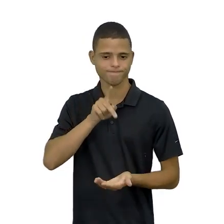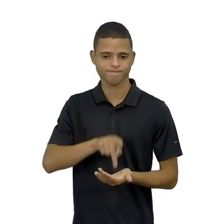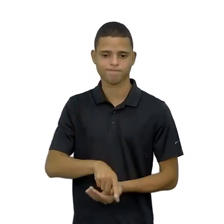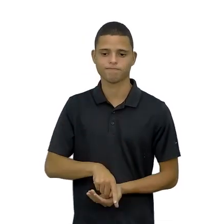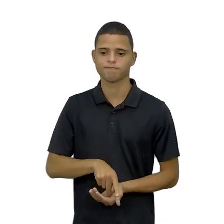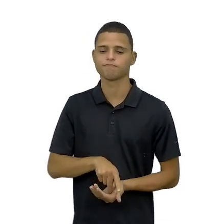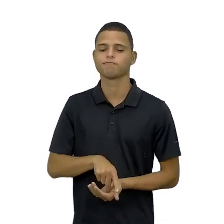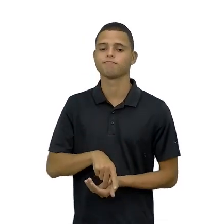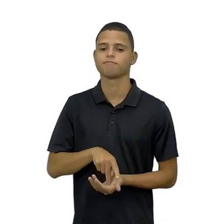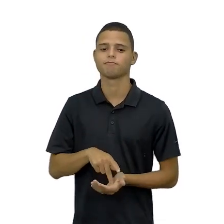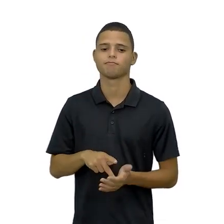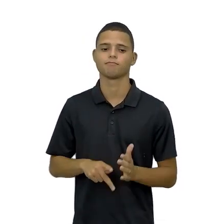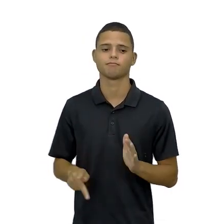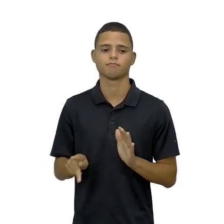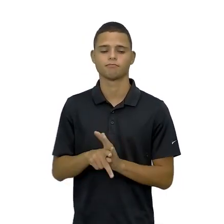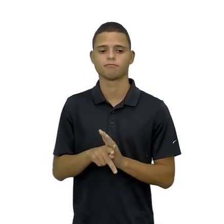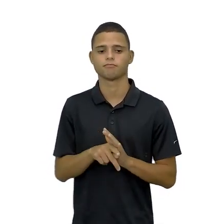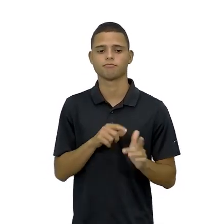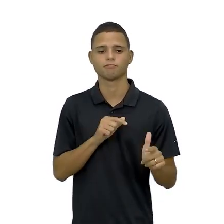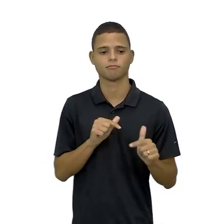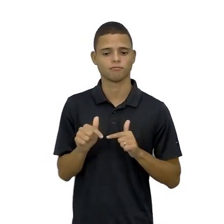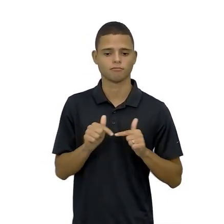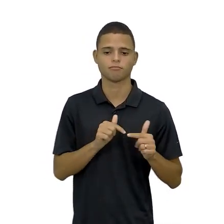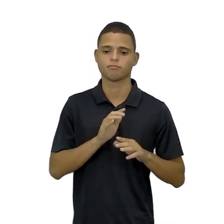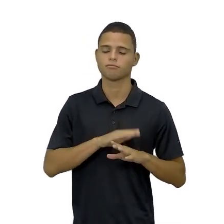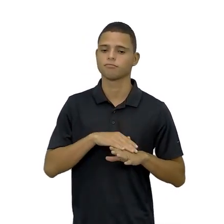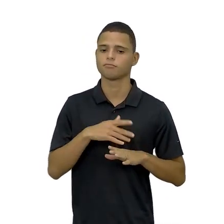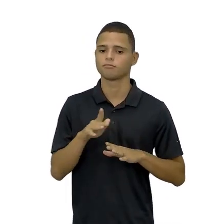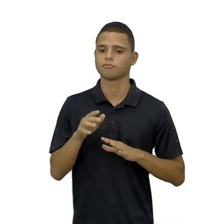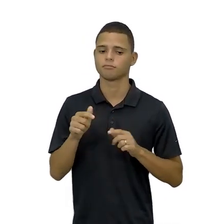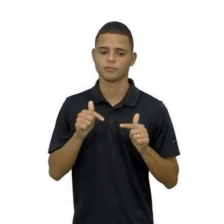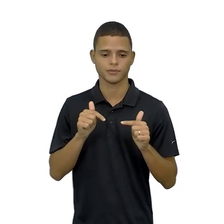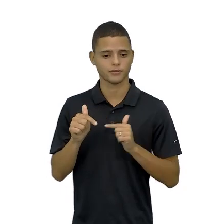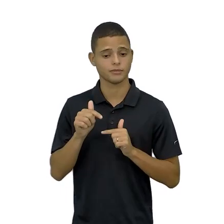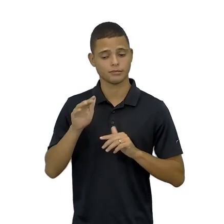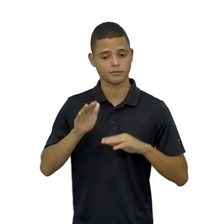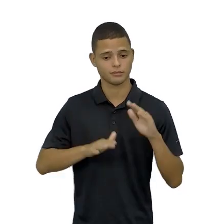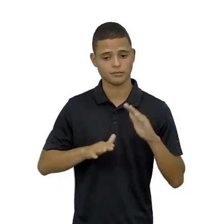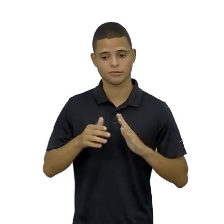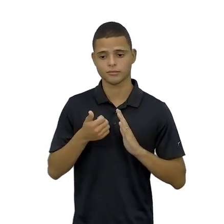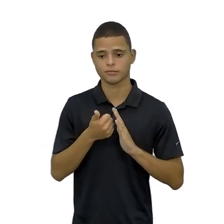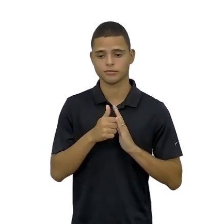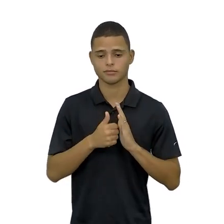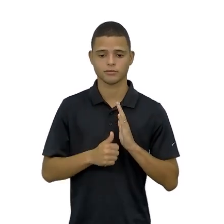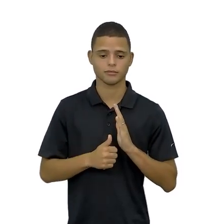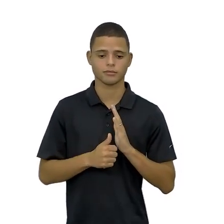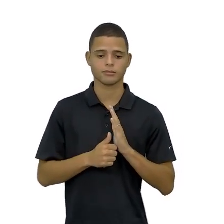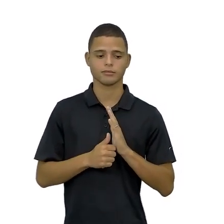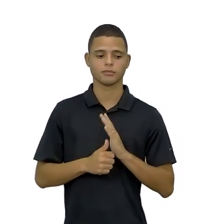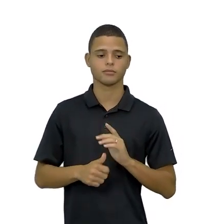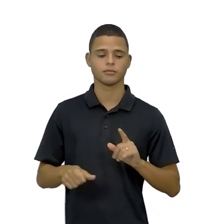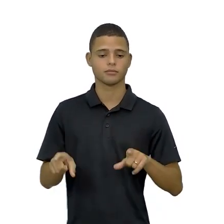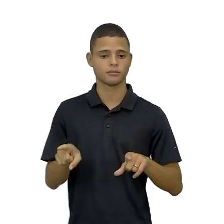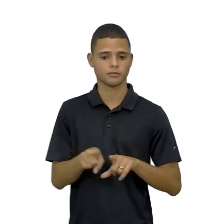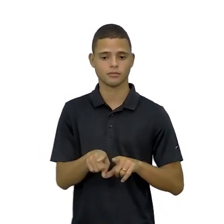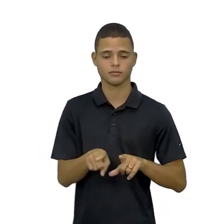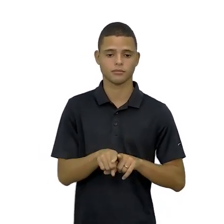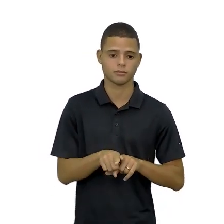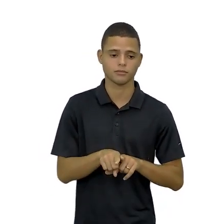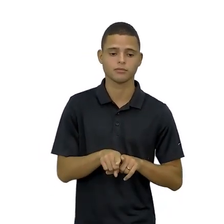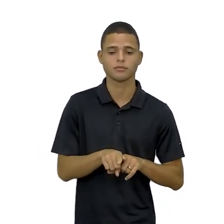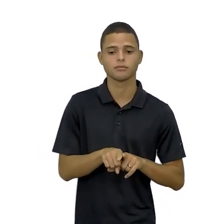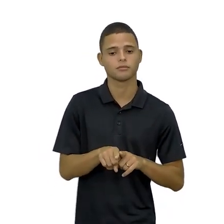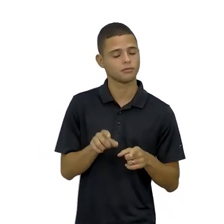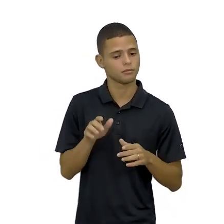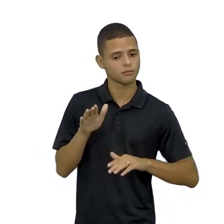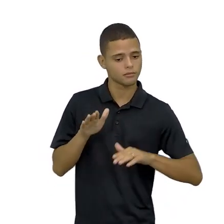a respeito do trabalho que você realizou. Então, às vezes, as nossas avaliações, elas captam, né, nuances que,